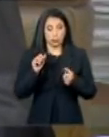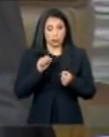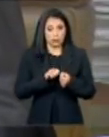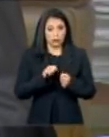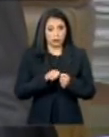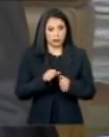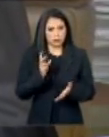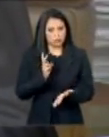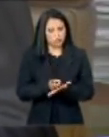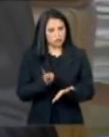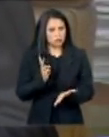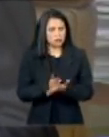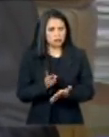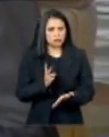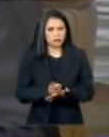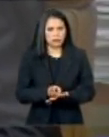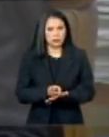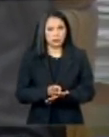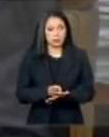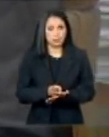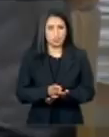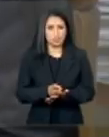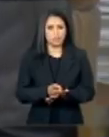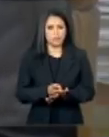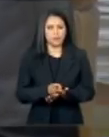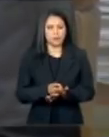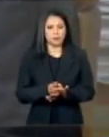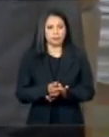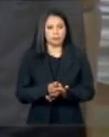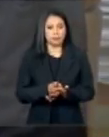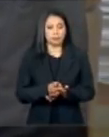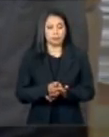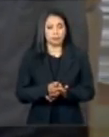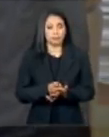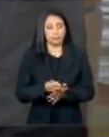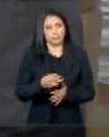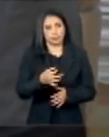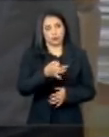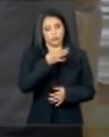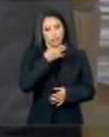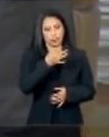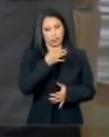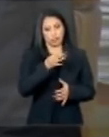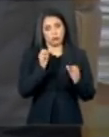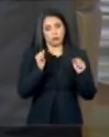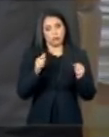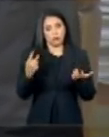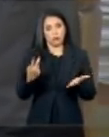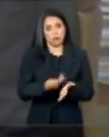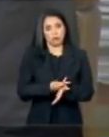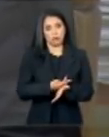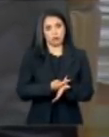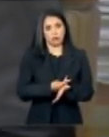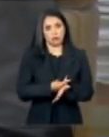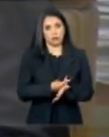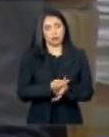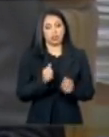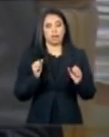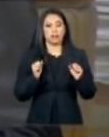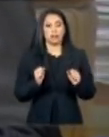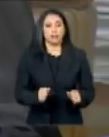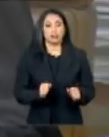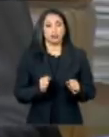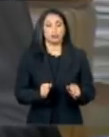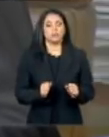sempre em qualquer quem vota ministro celso de mello sentado à esquerda ou à mesa em formato de u invertido atrás